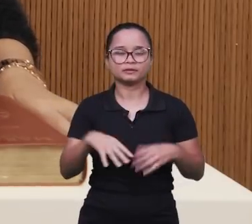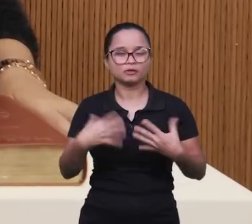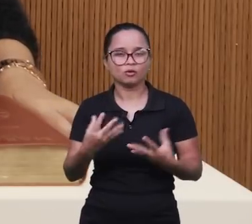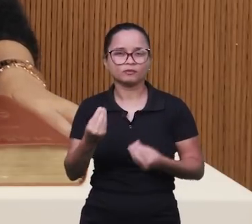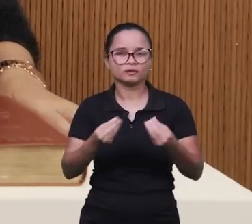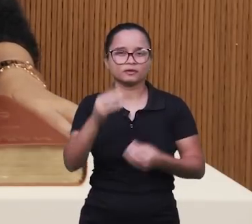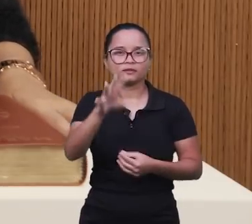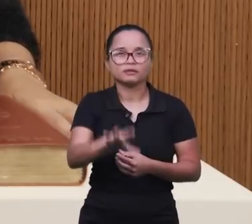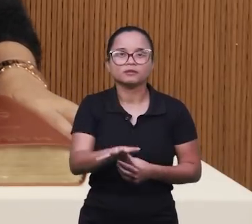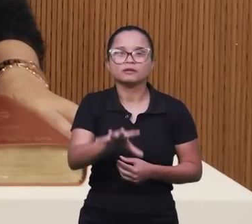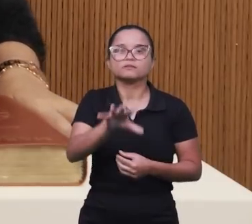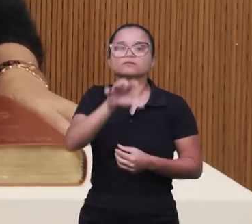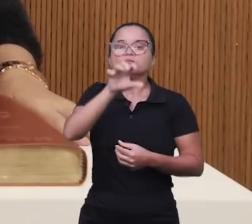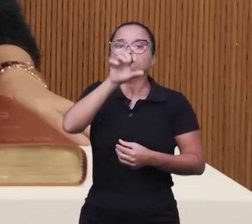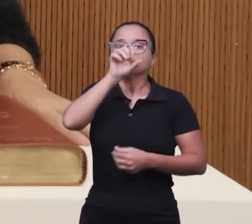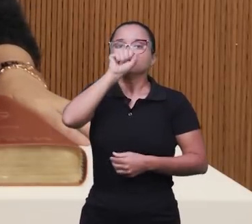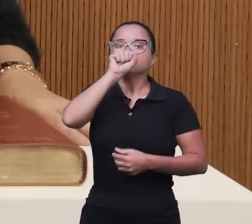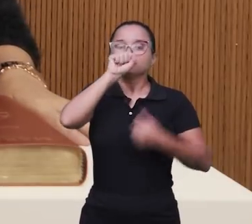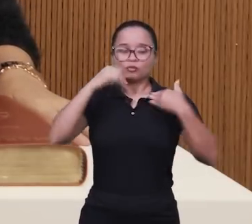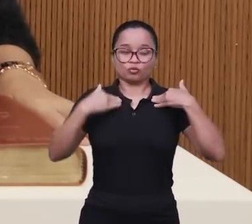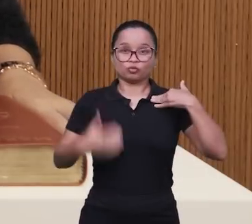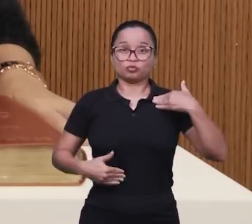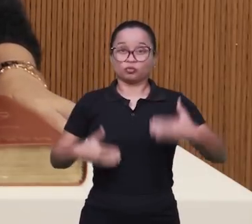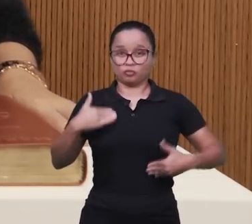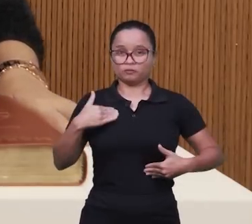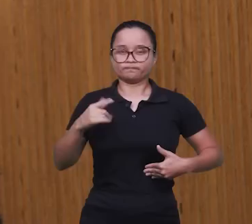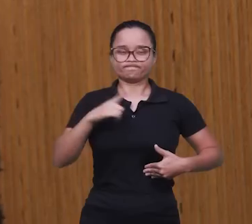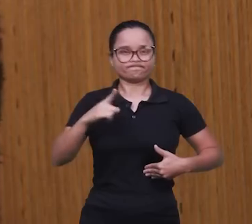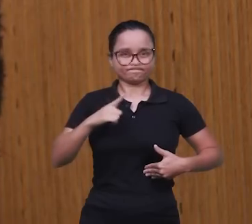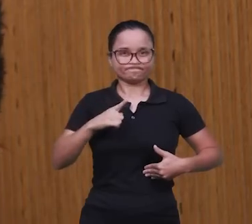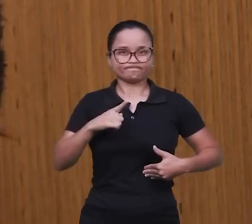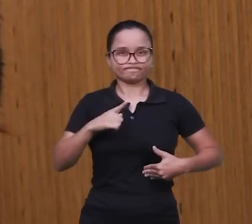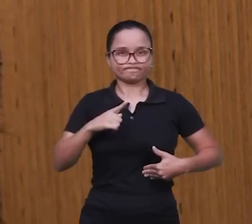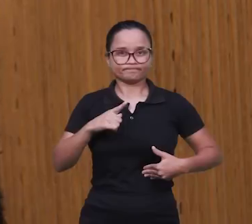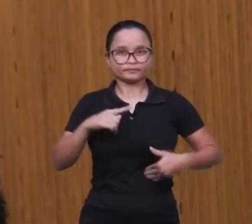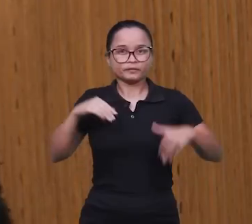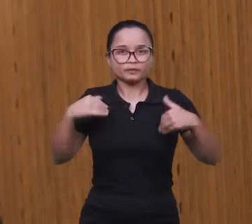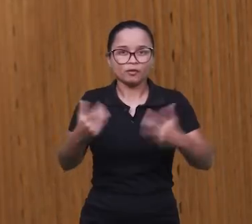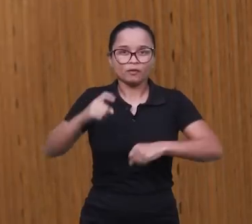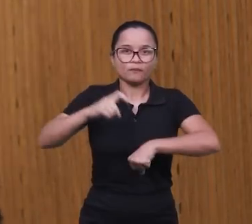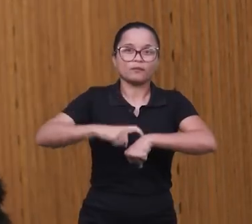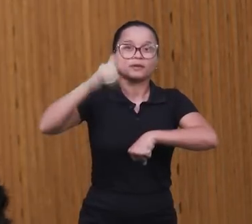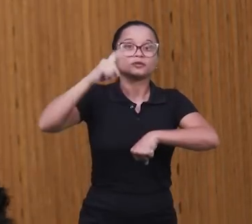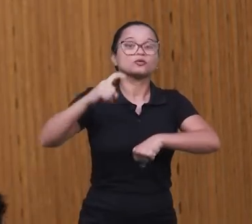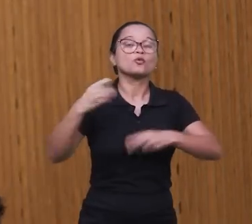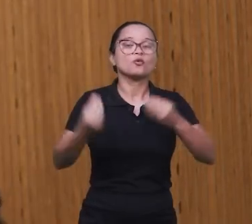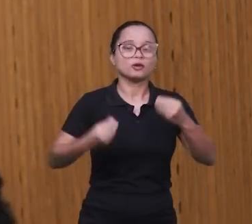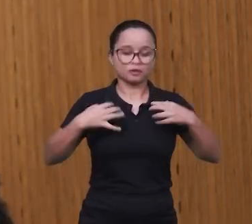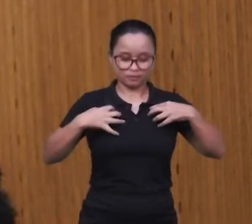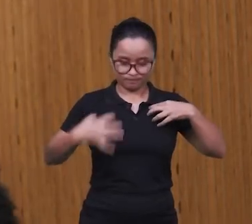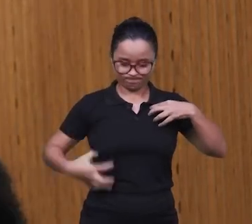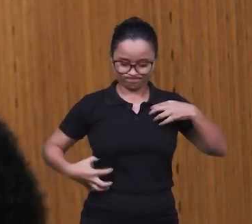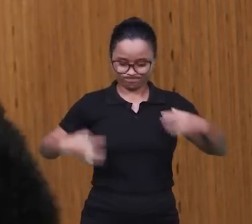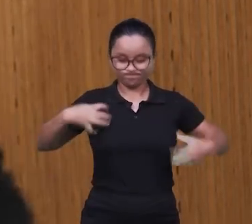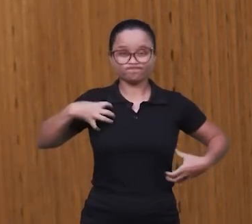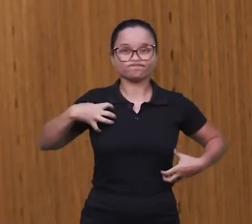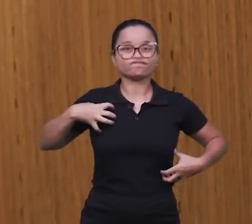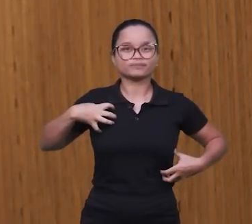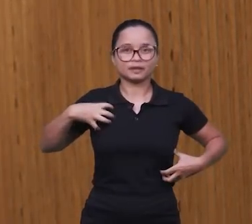inspirar, ou seja, colocar ar dentro do seu corpo, aqui é o momento em que os seus